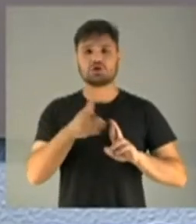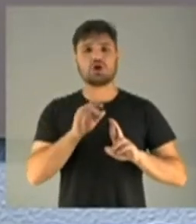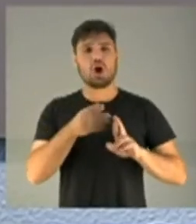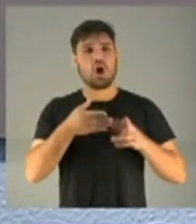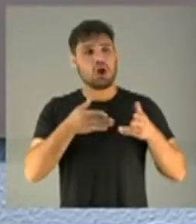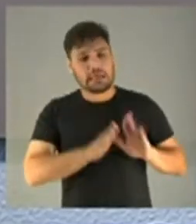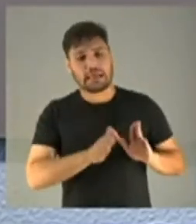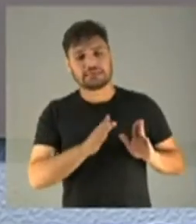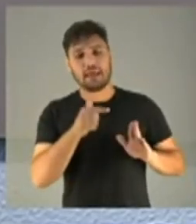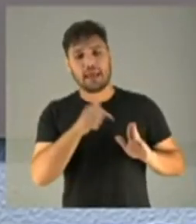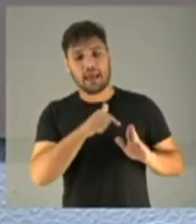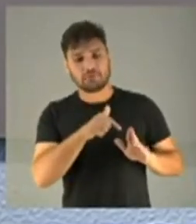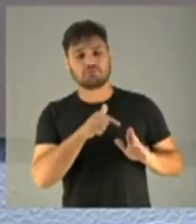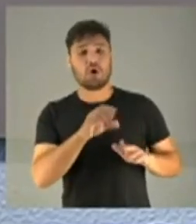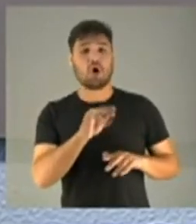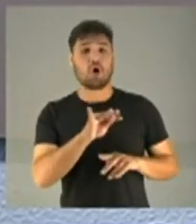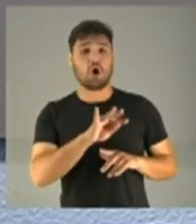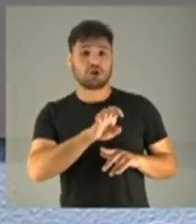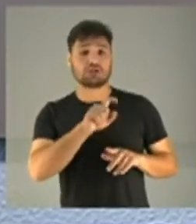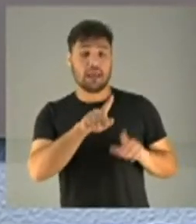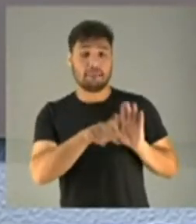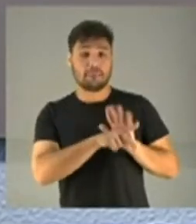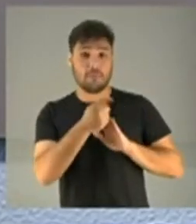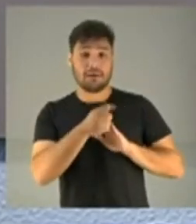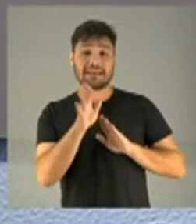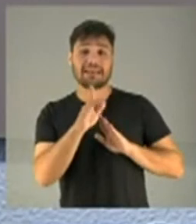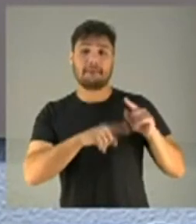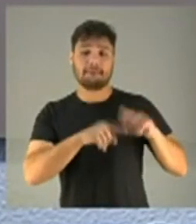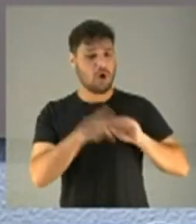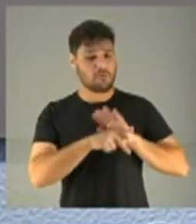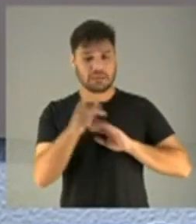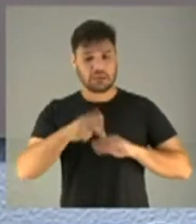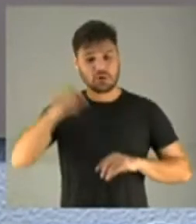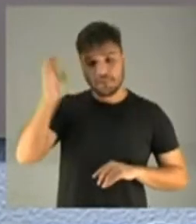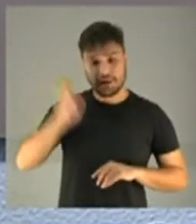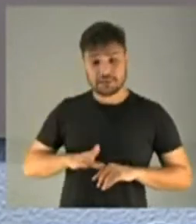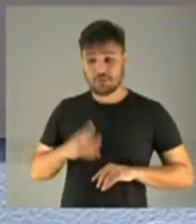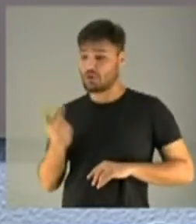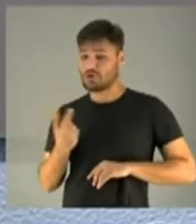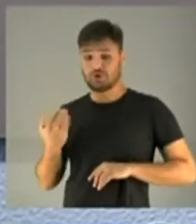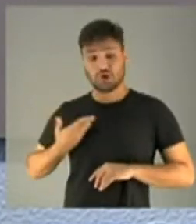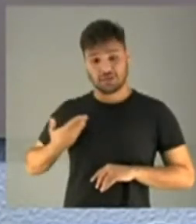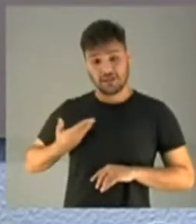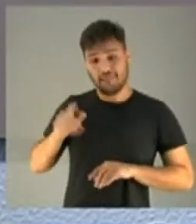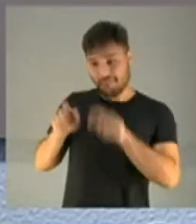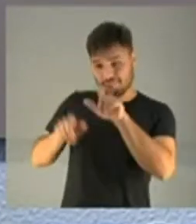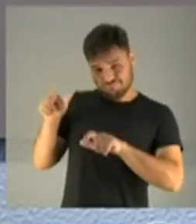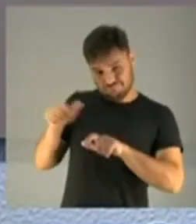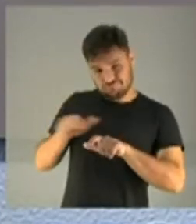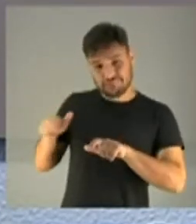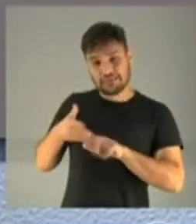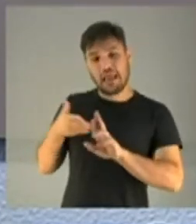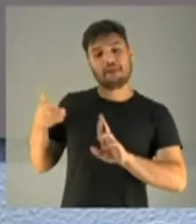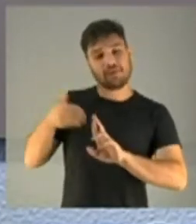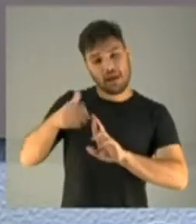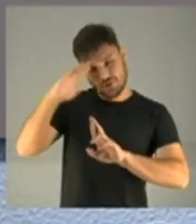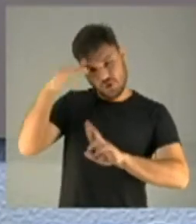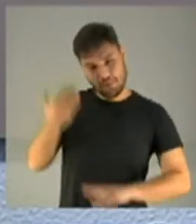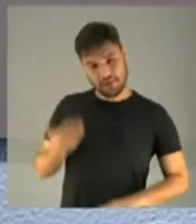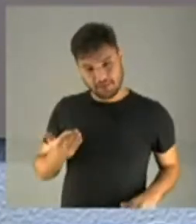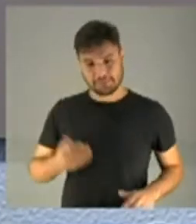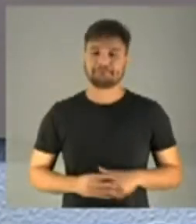que são patrimônio da ciência brasileira, muito pelo trabalho desses dois colegas, que eu faço questão de prestar minha